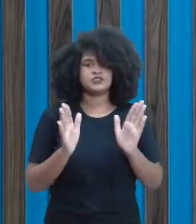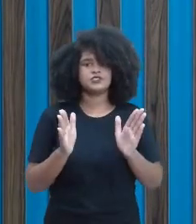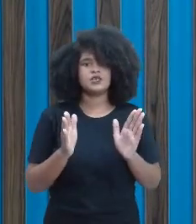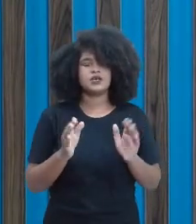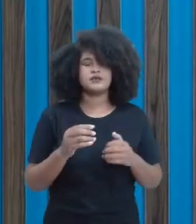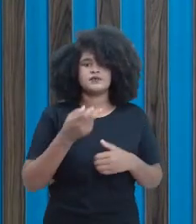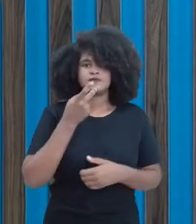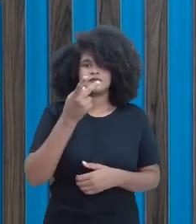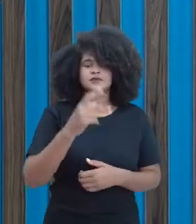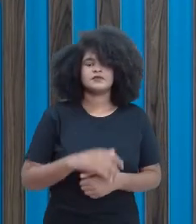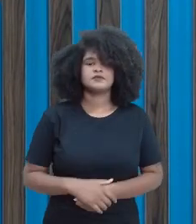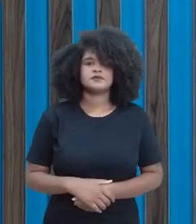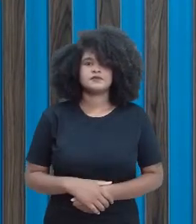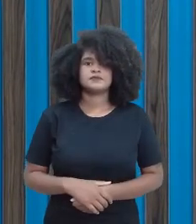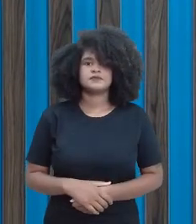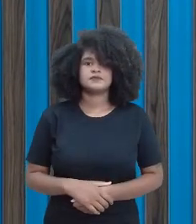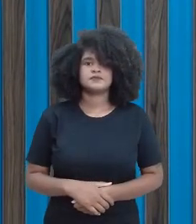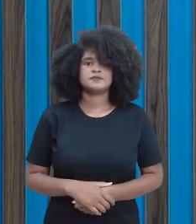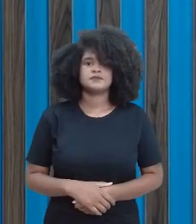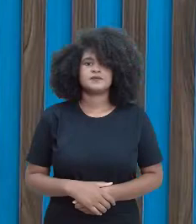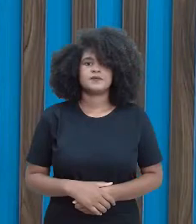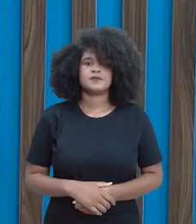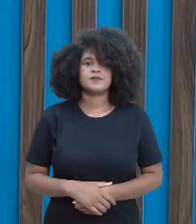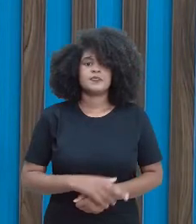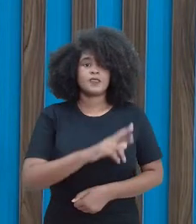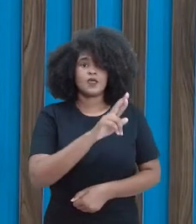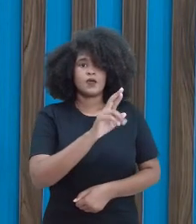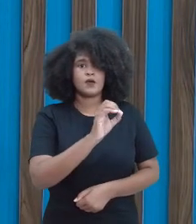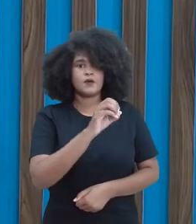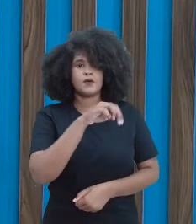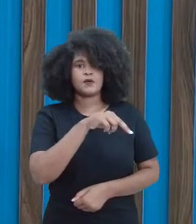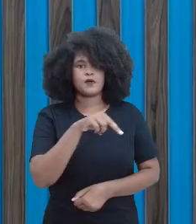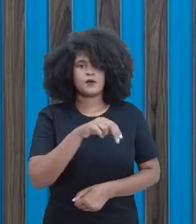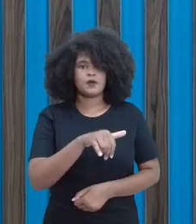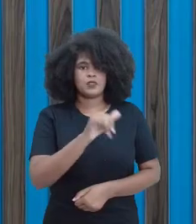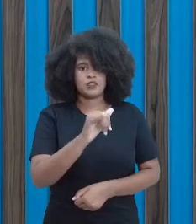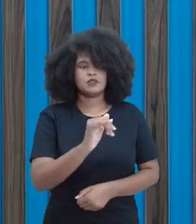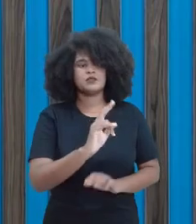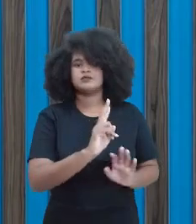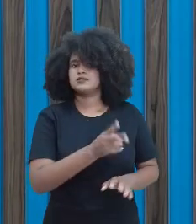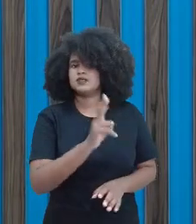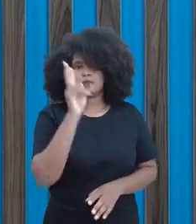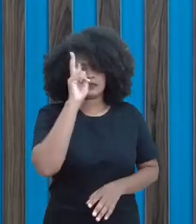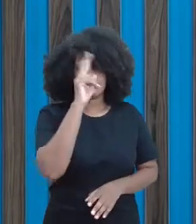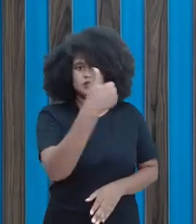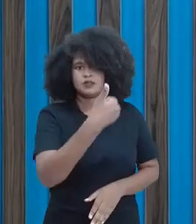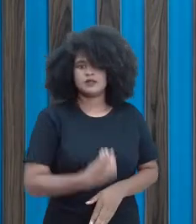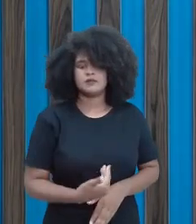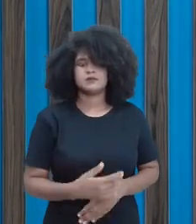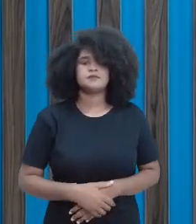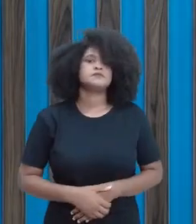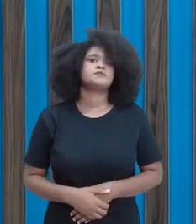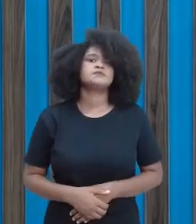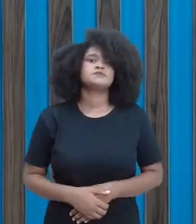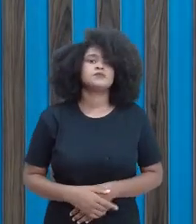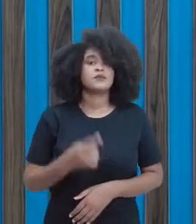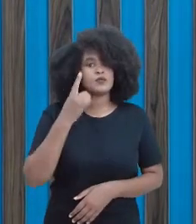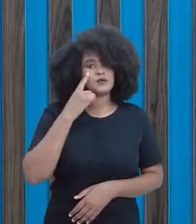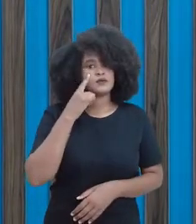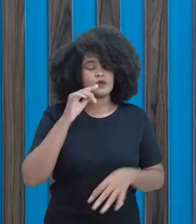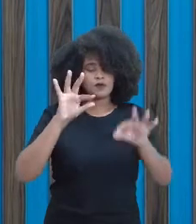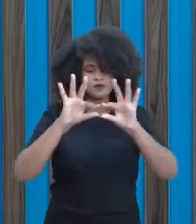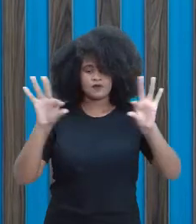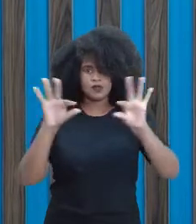Vamos lá. Qualquer coisa, o professor Rony vai me lembrando aqui. Gente, ó. Então, aqui nessa primeira frase, está no passado